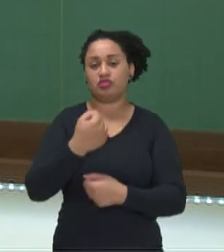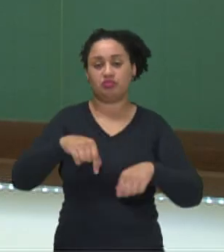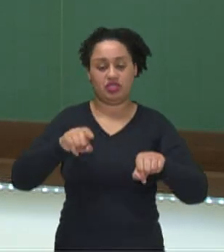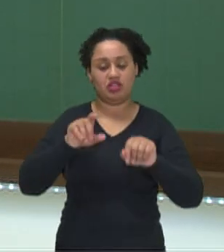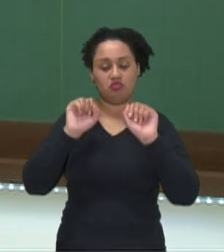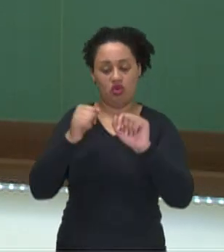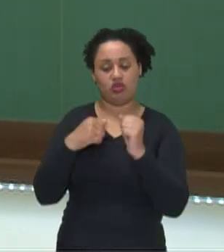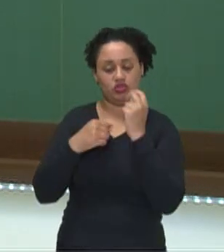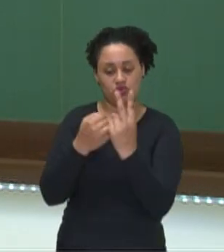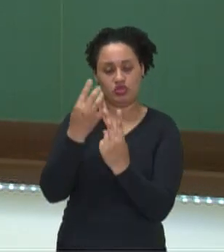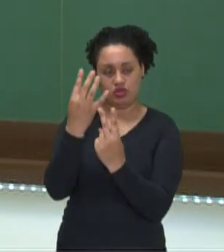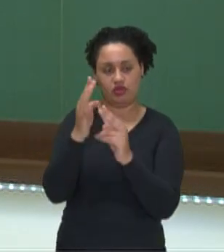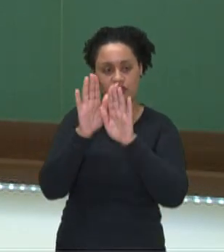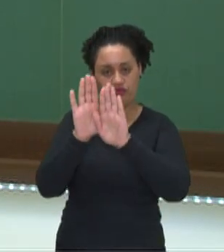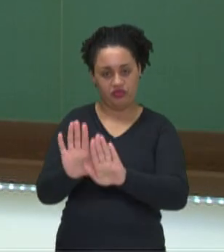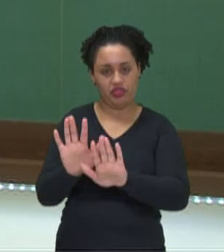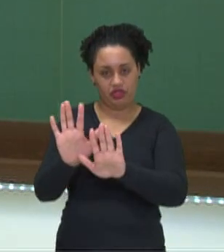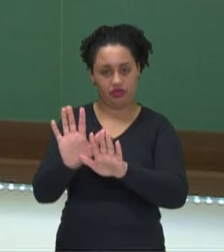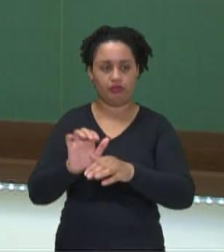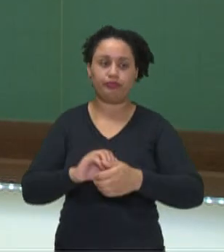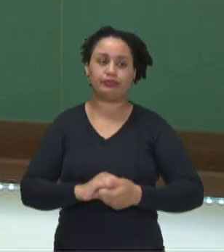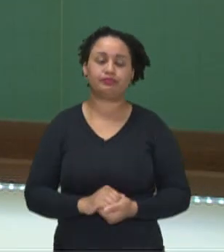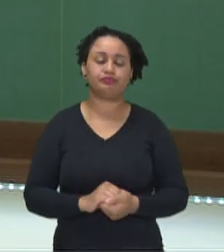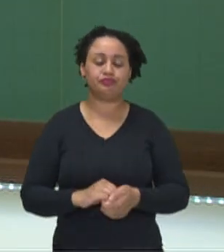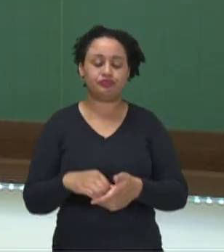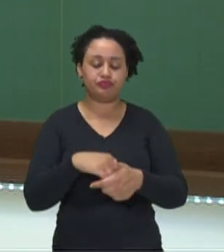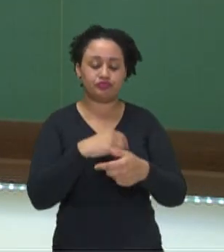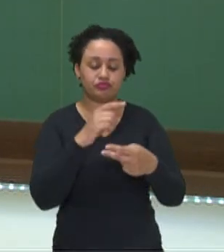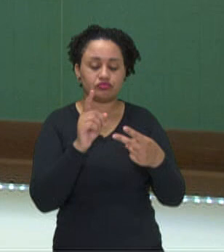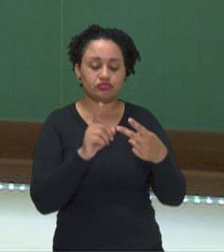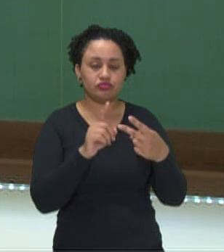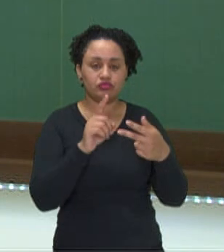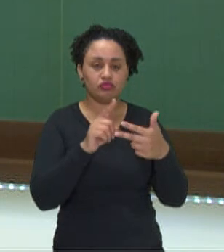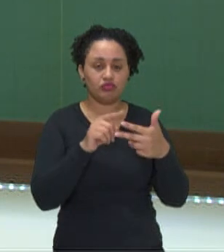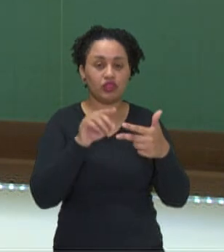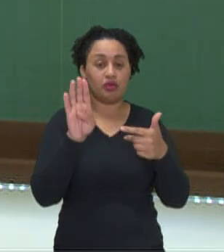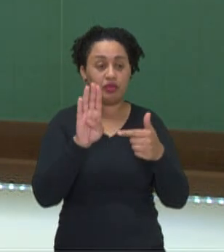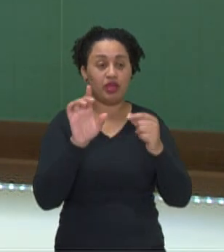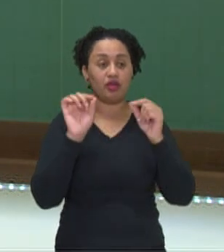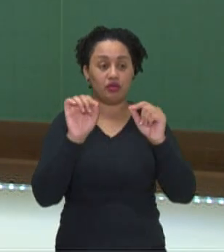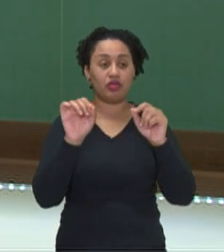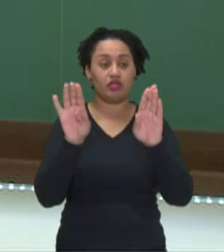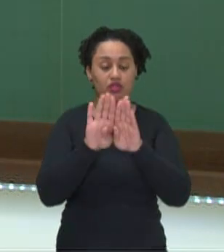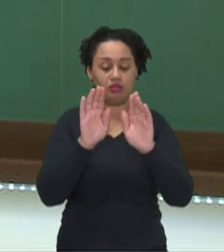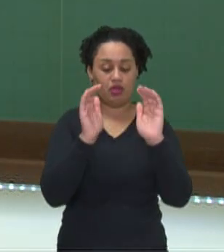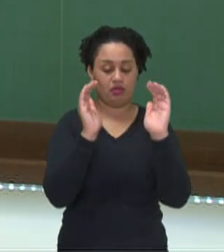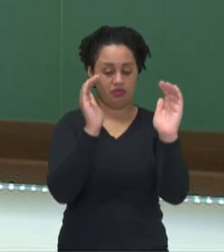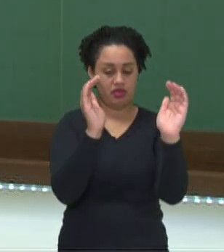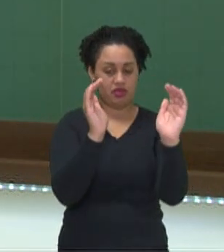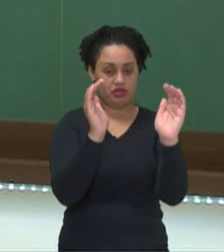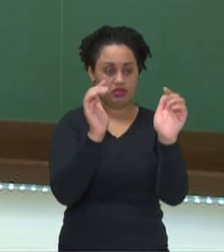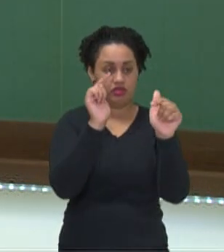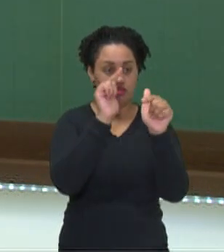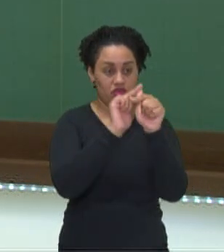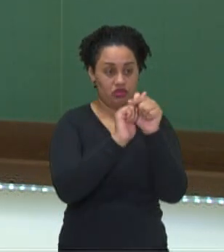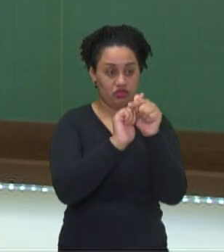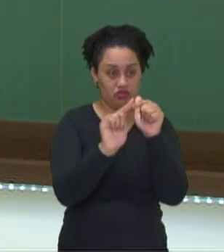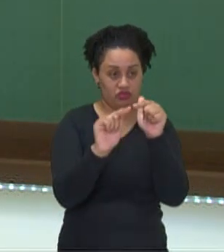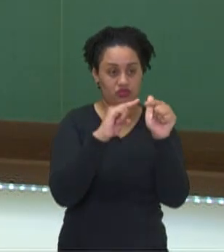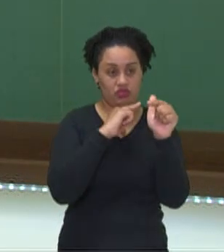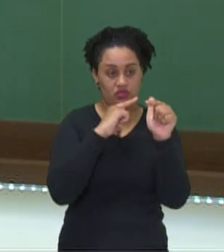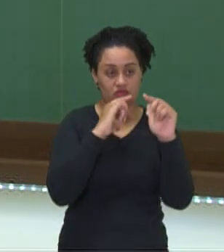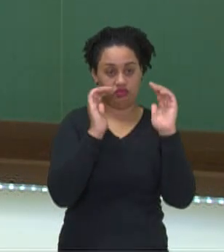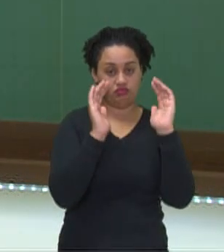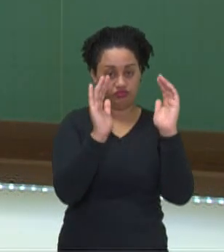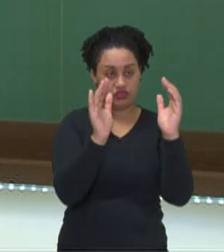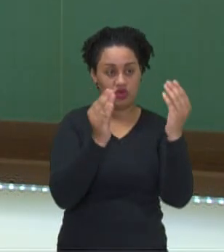nesta forma, ok? Letra B. Na letra B também, ó, resolvendo agora a divisão que está dentro